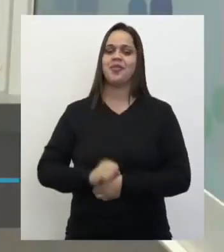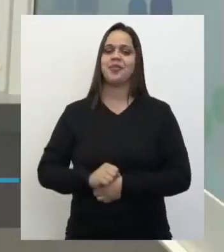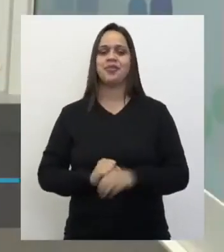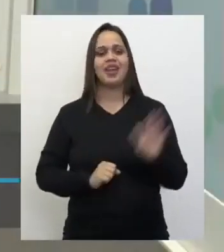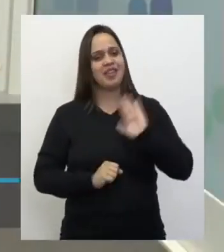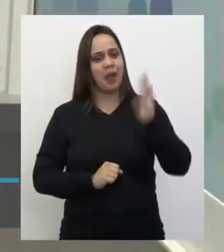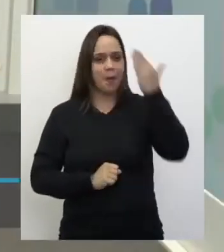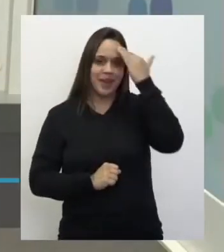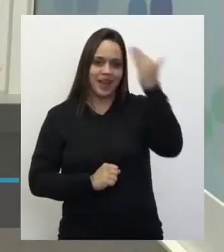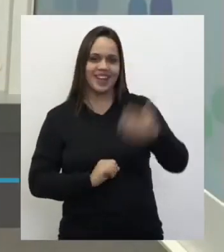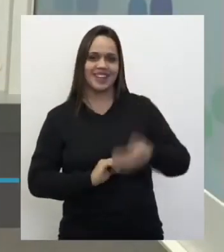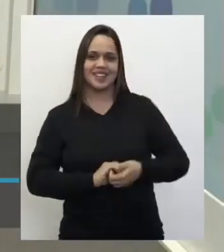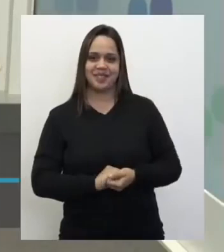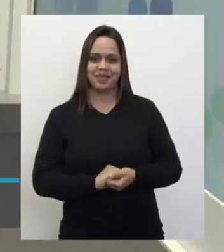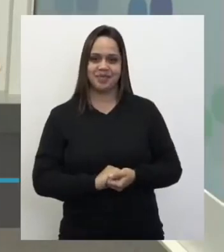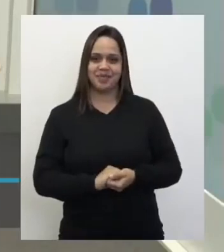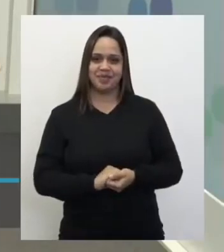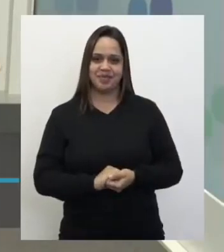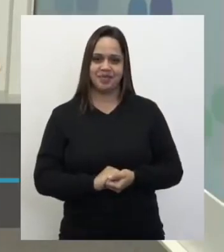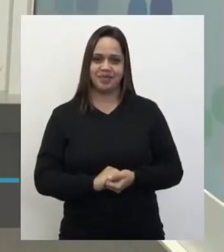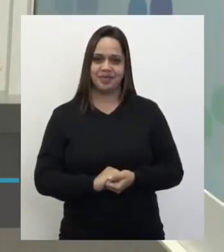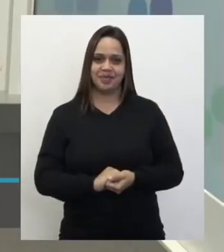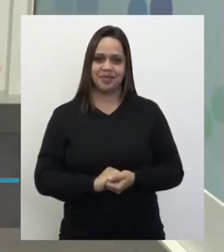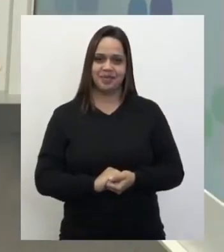Muito obrigada.